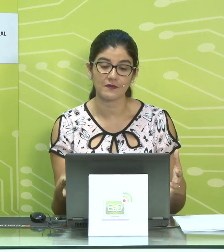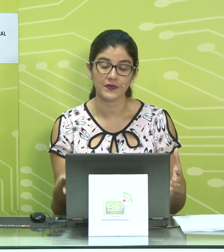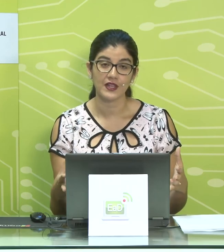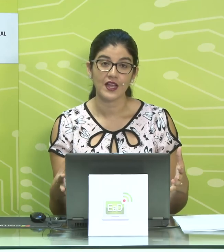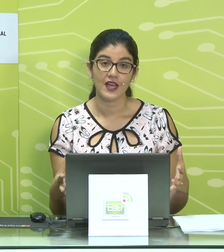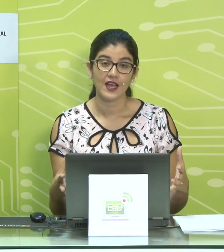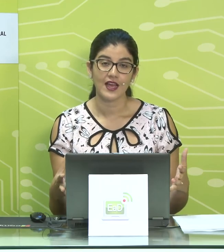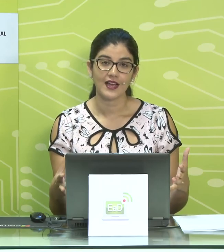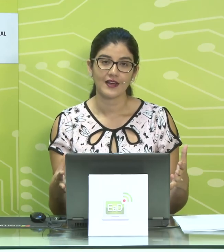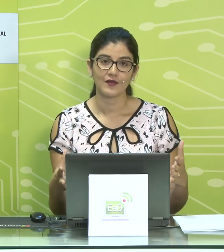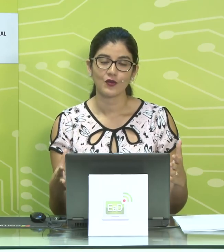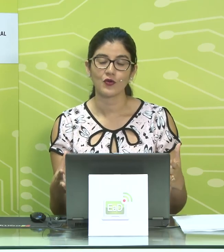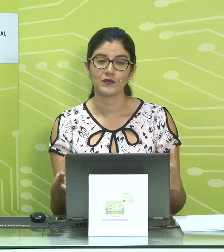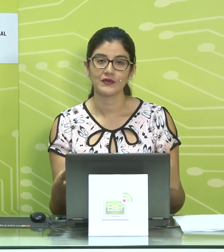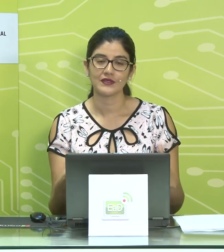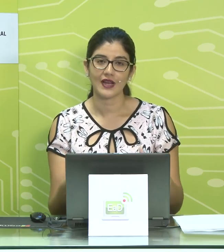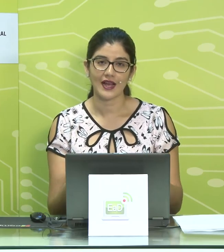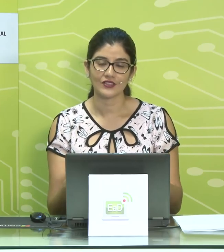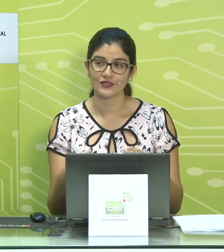que